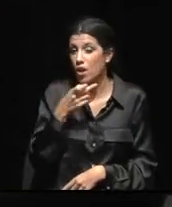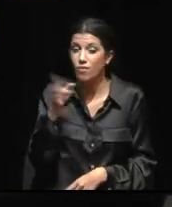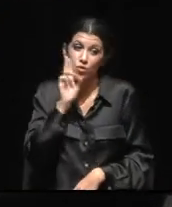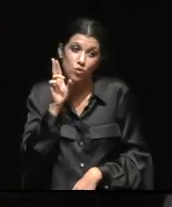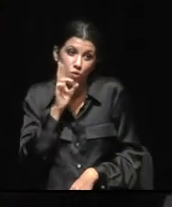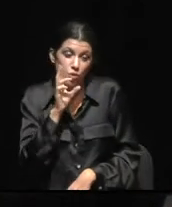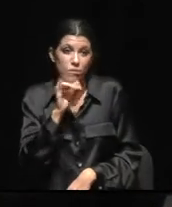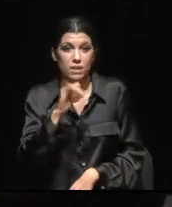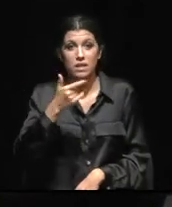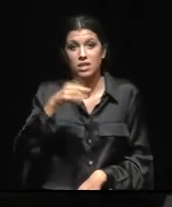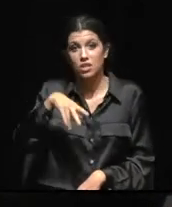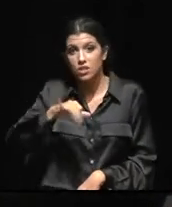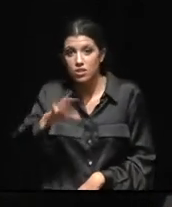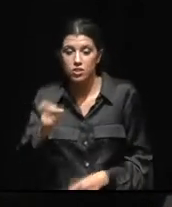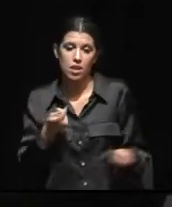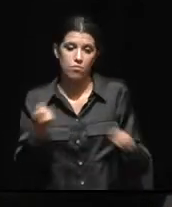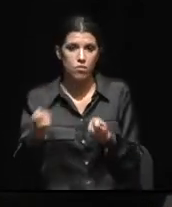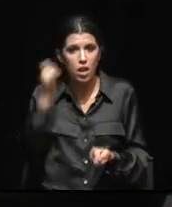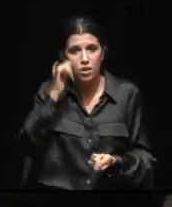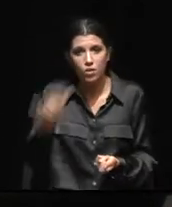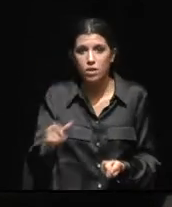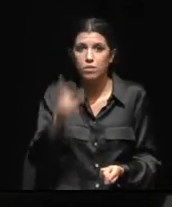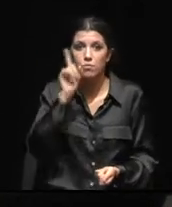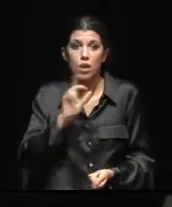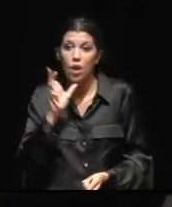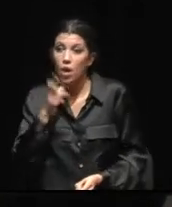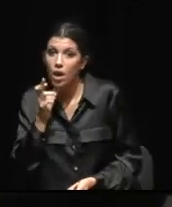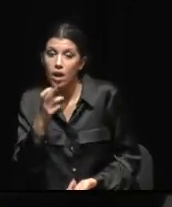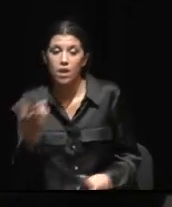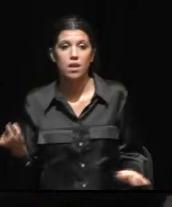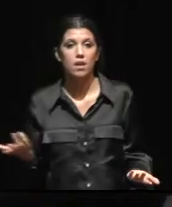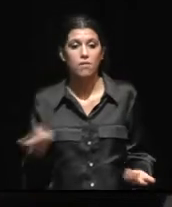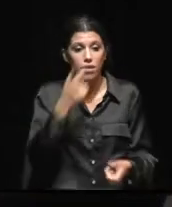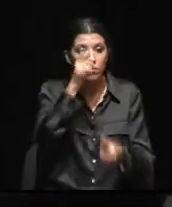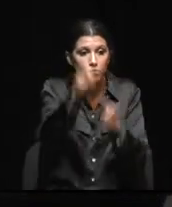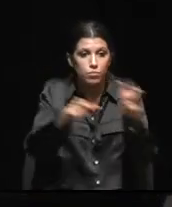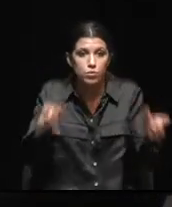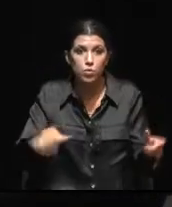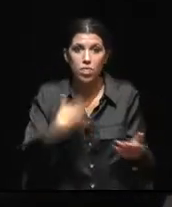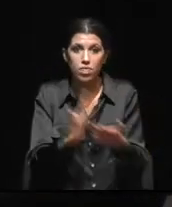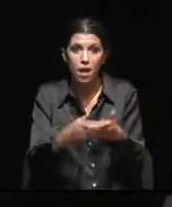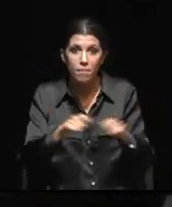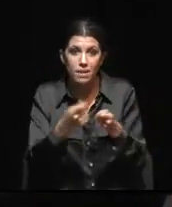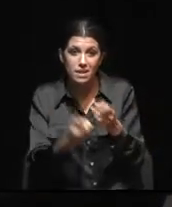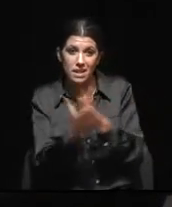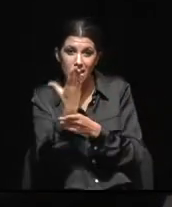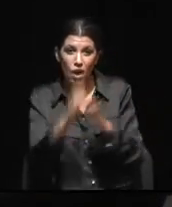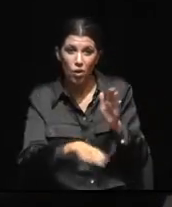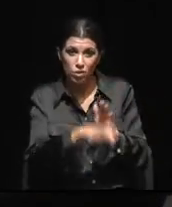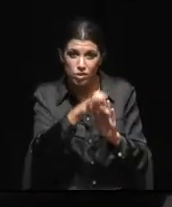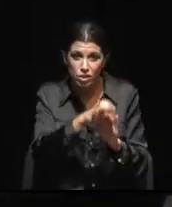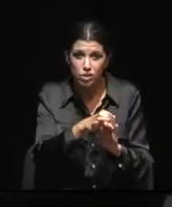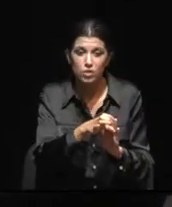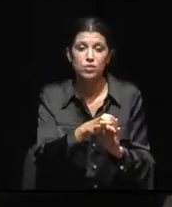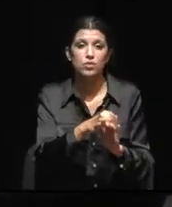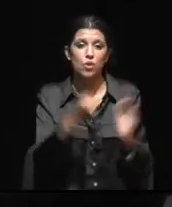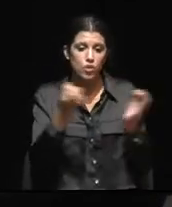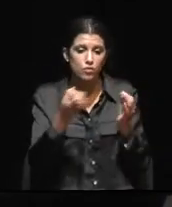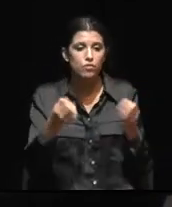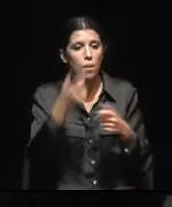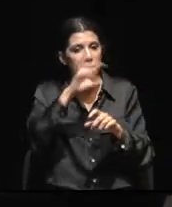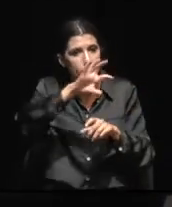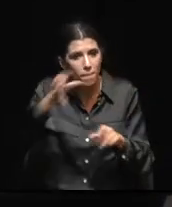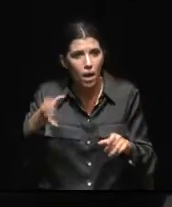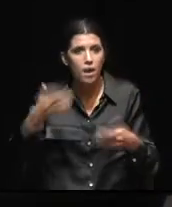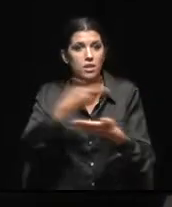Cristina k que governou a Argentina a mulher hor são pessoas que levaram os partidos criaram as abrir